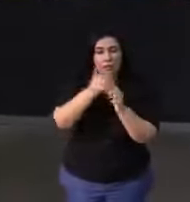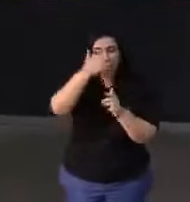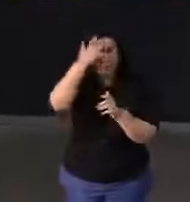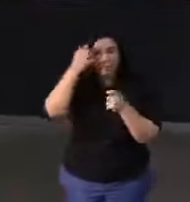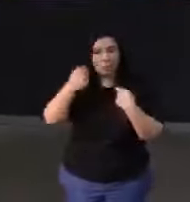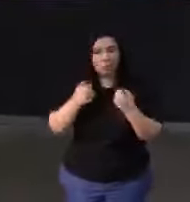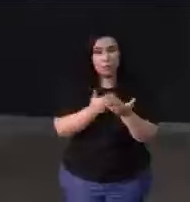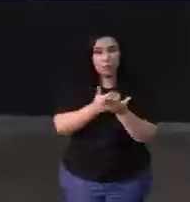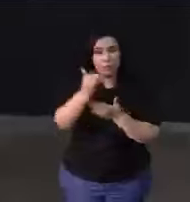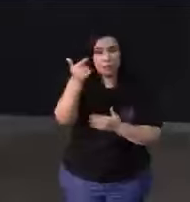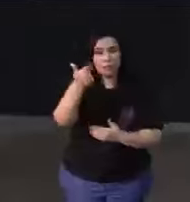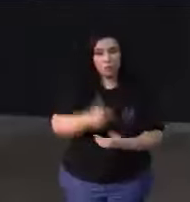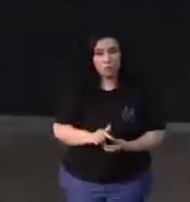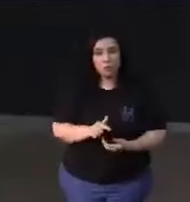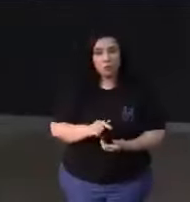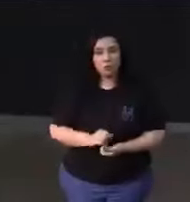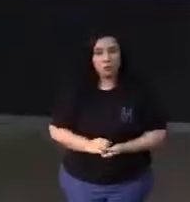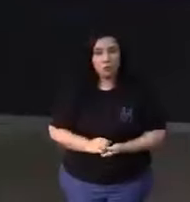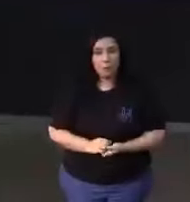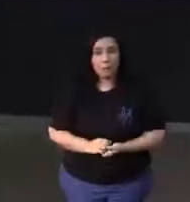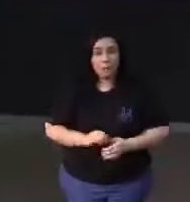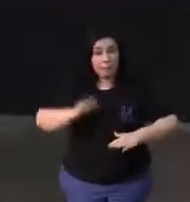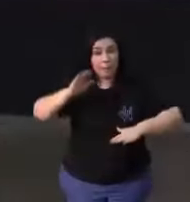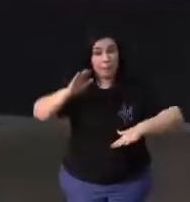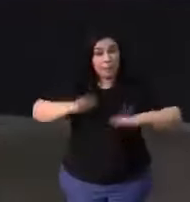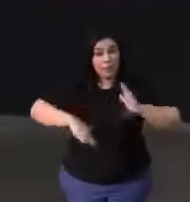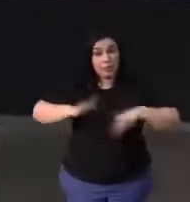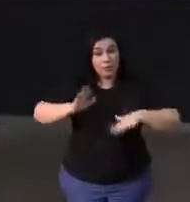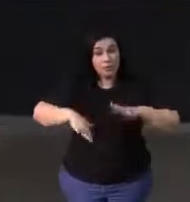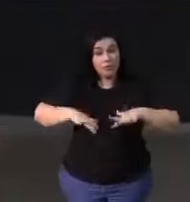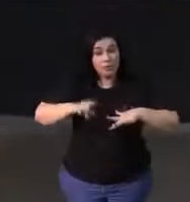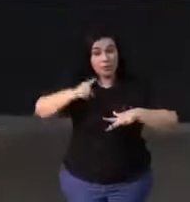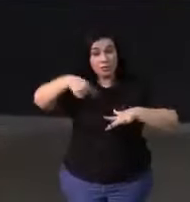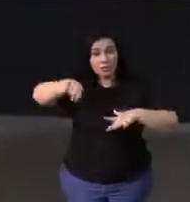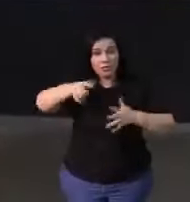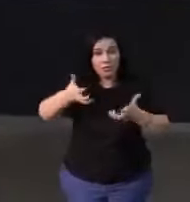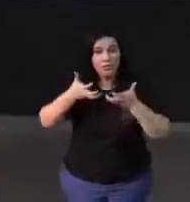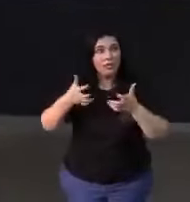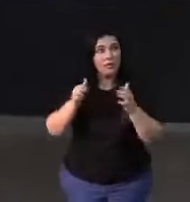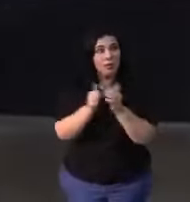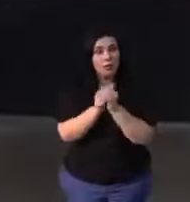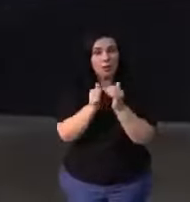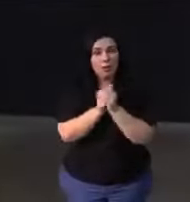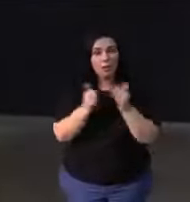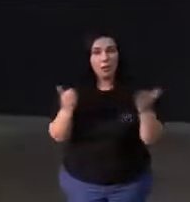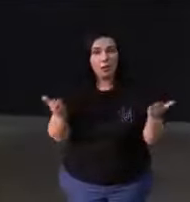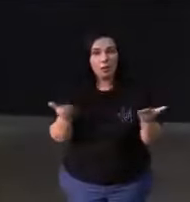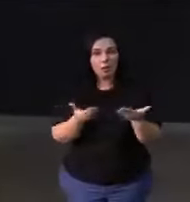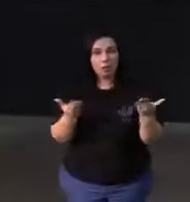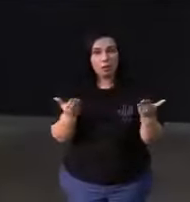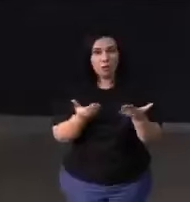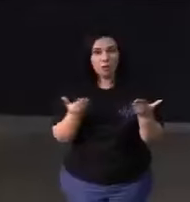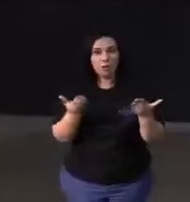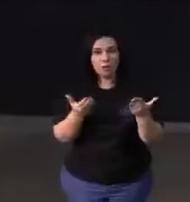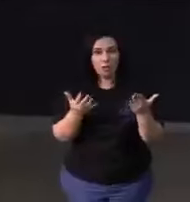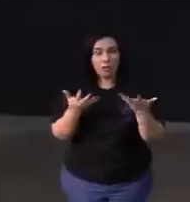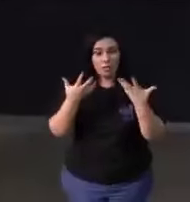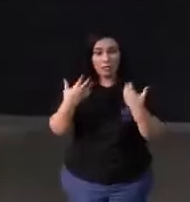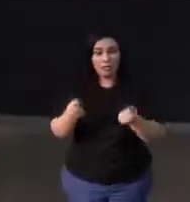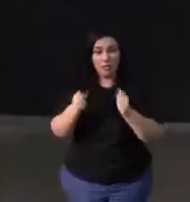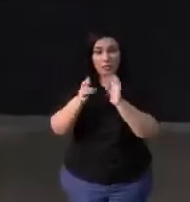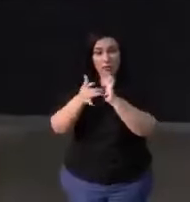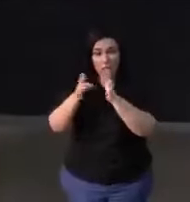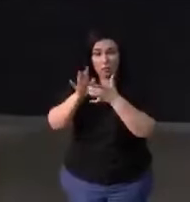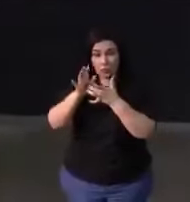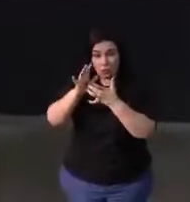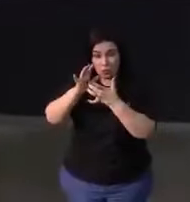recomeçar. E talvez você queira fazer essa oração comigo hoje, aceitando Jesus